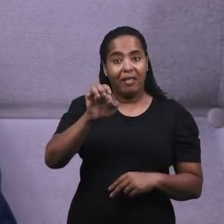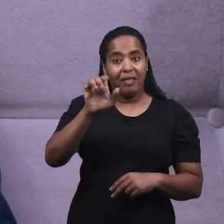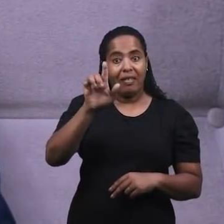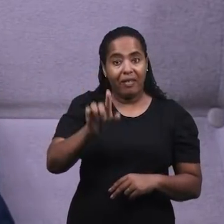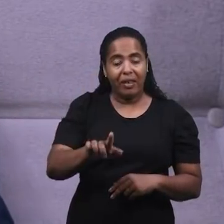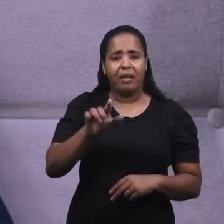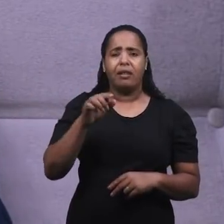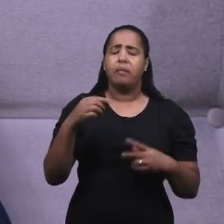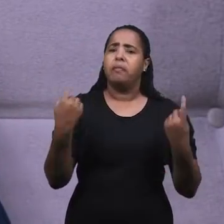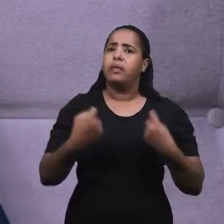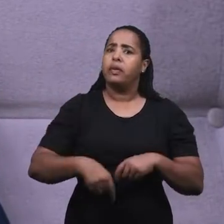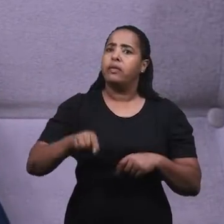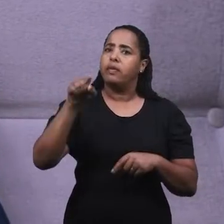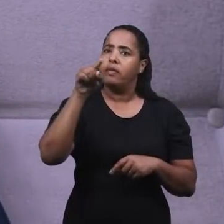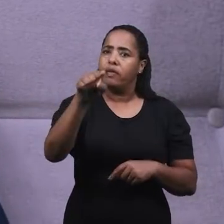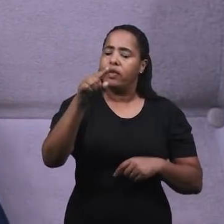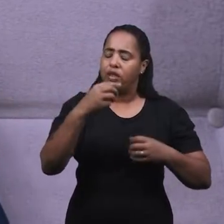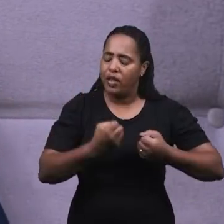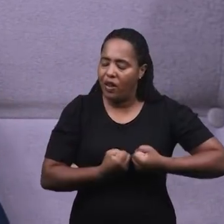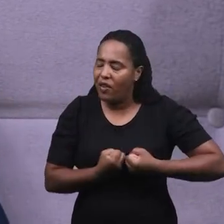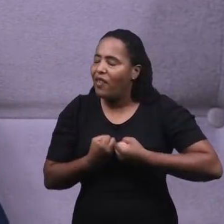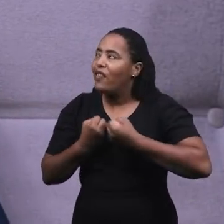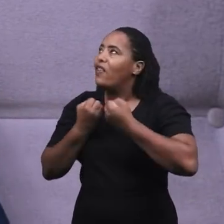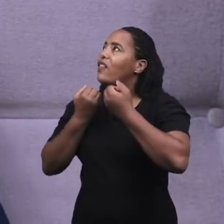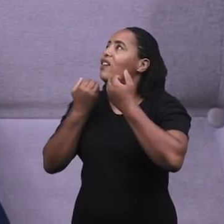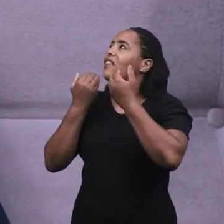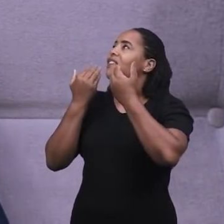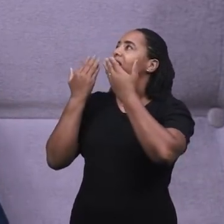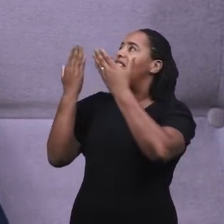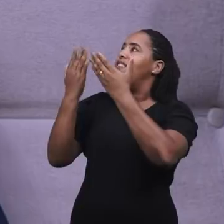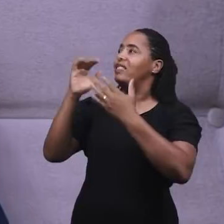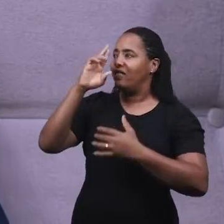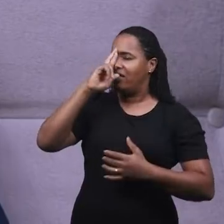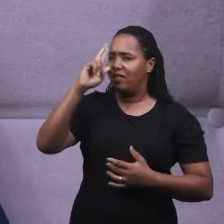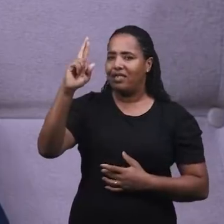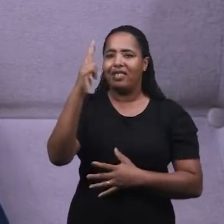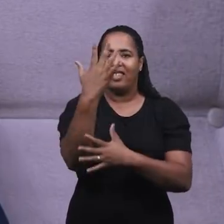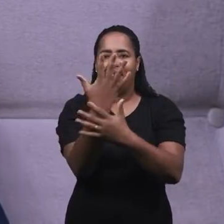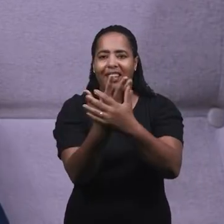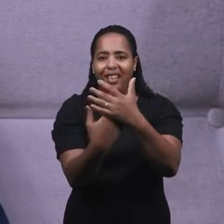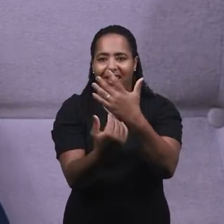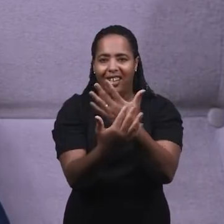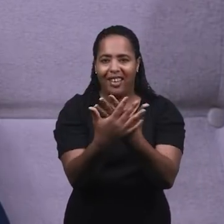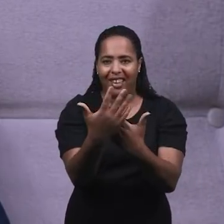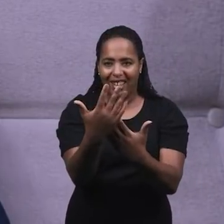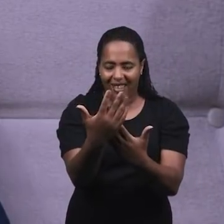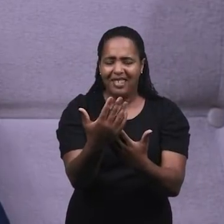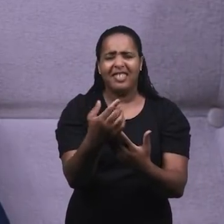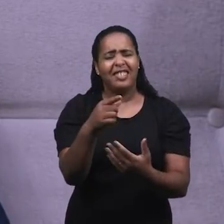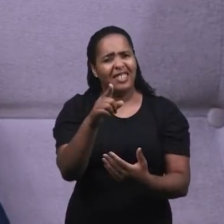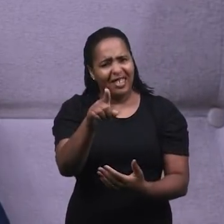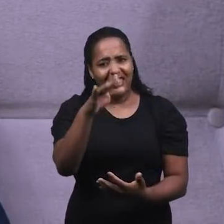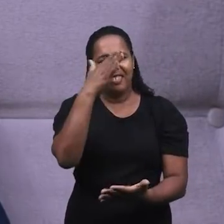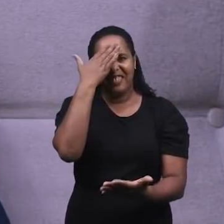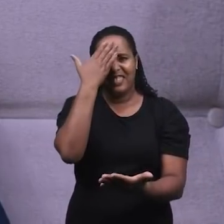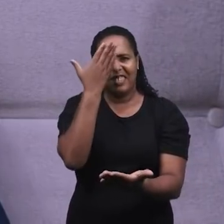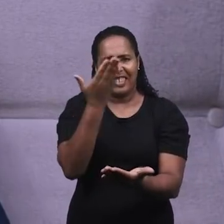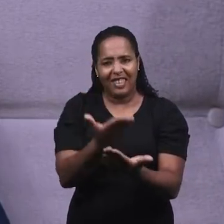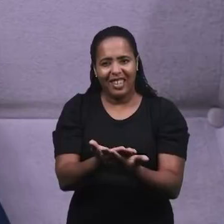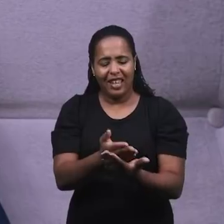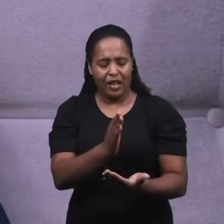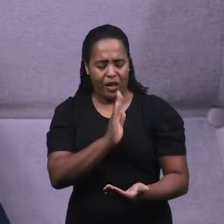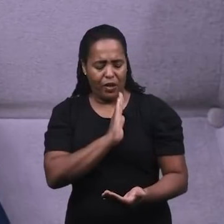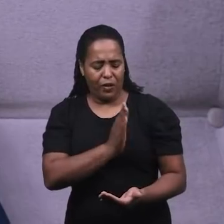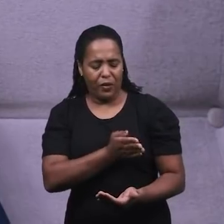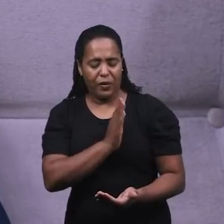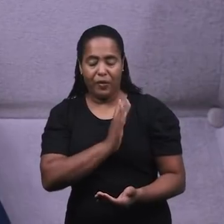você confessar ao Senhor Jesus com a sua boca e crer em seu